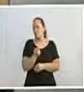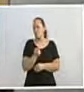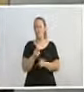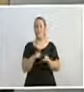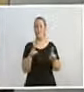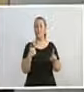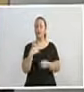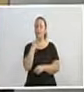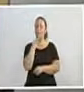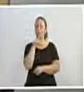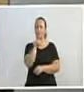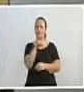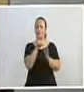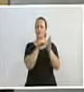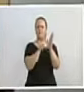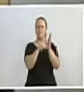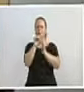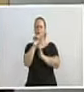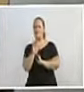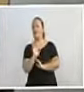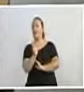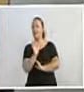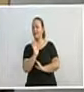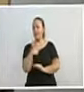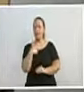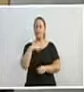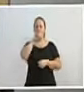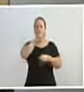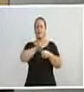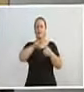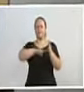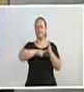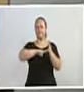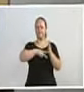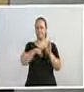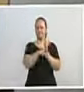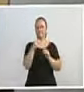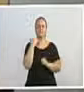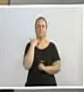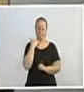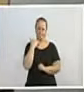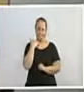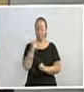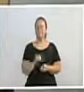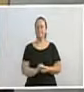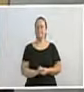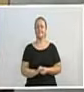ele desde o início da década de 90, quando eu era diretor de sindicatos bancários,